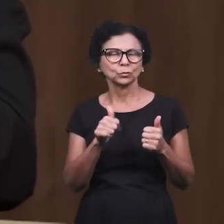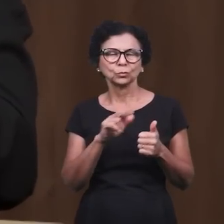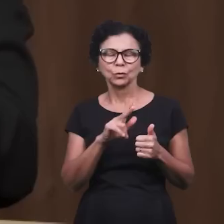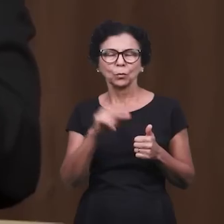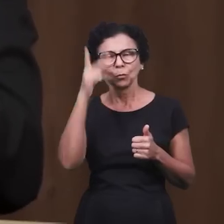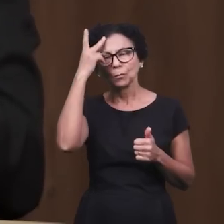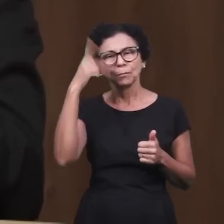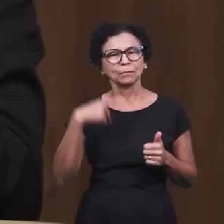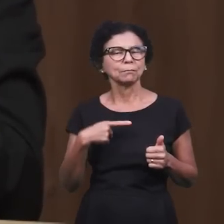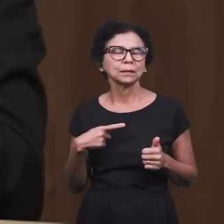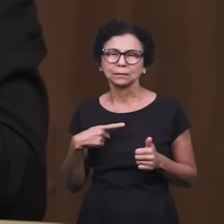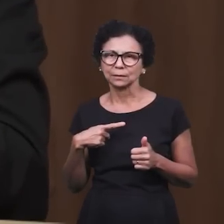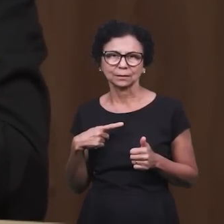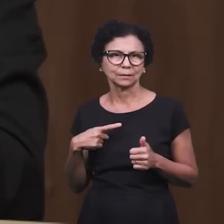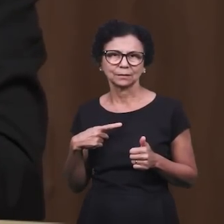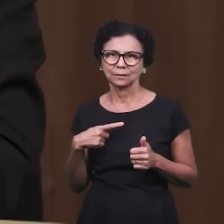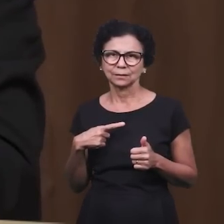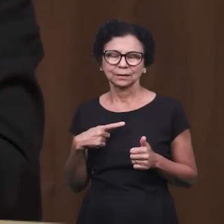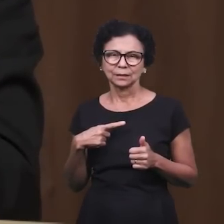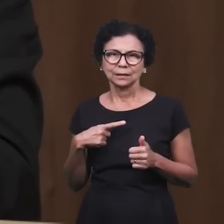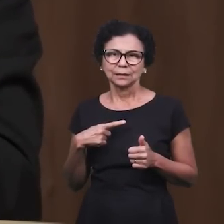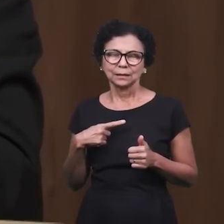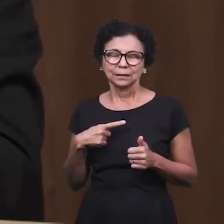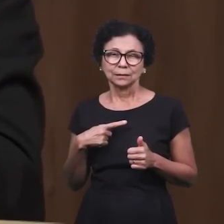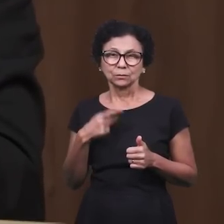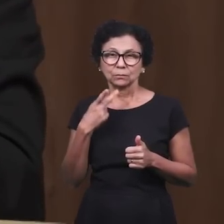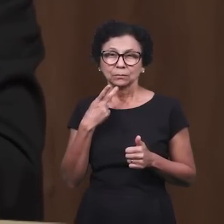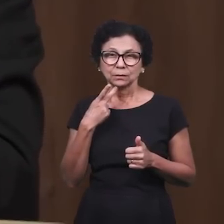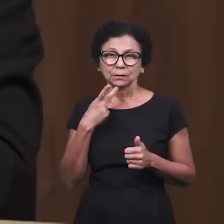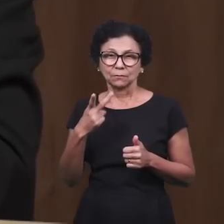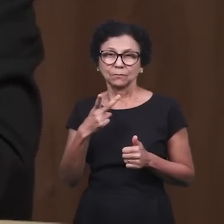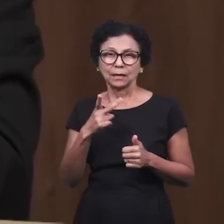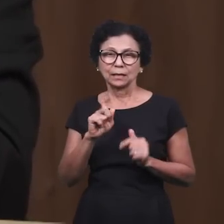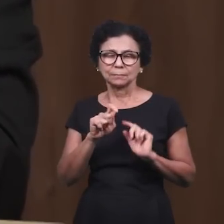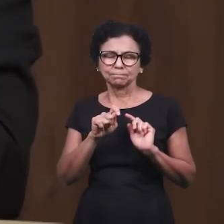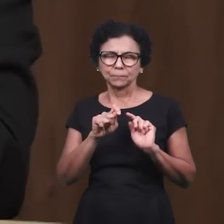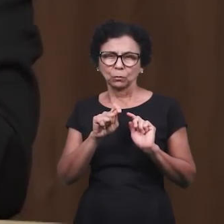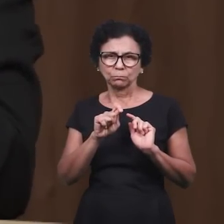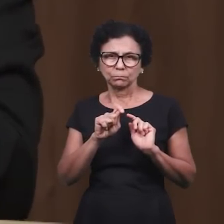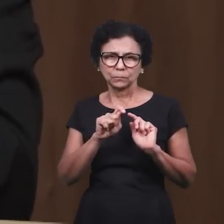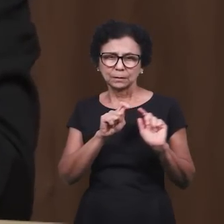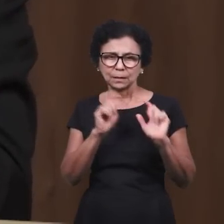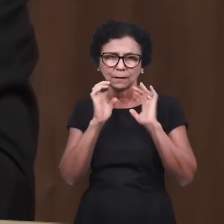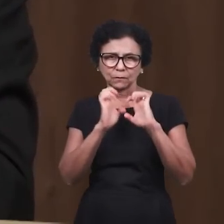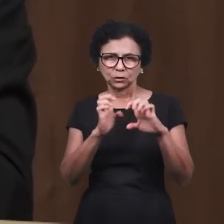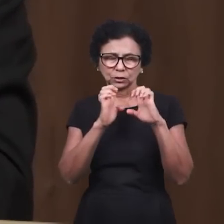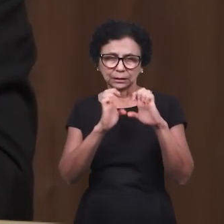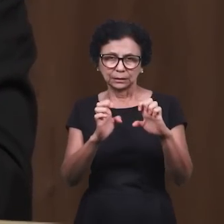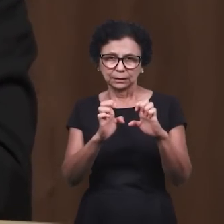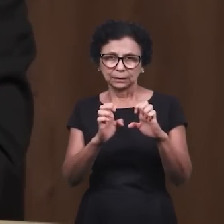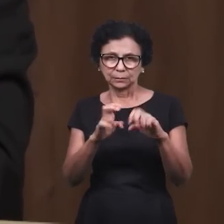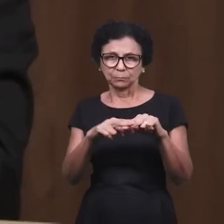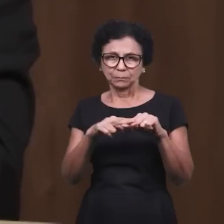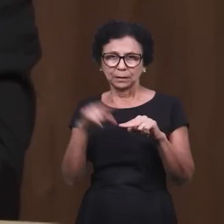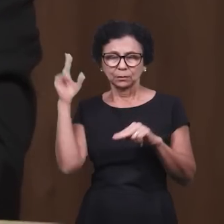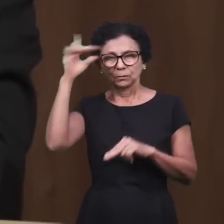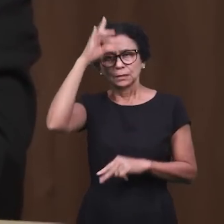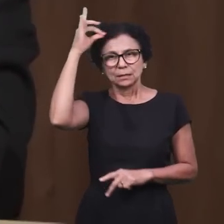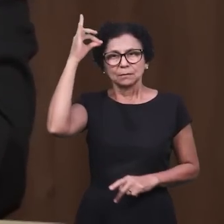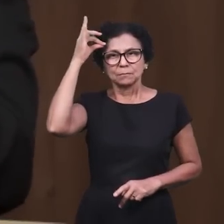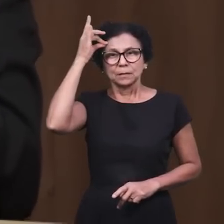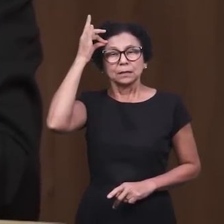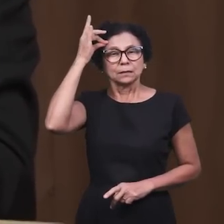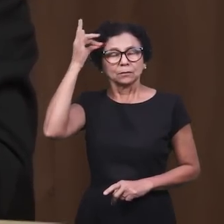essa palavra no Espírito, ela penetra, né? Verdade. Eles vão ser ponta firme quando